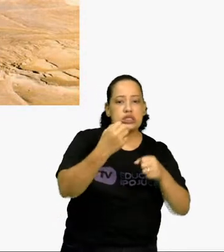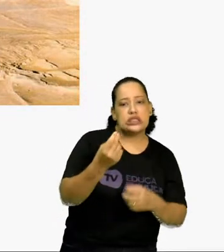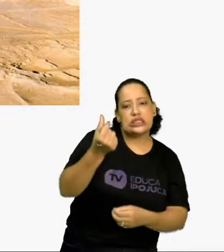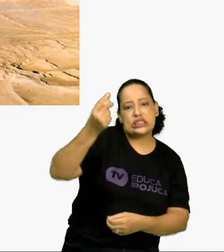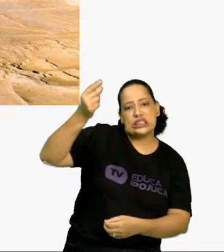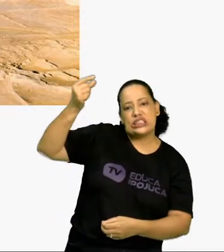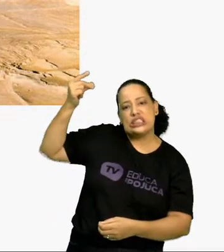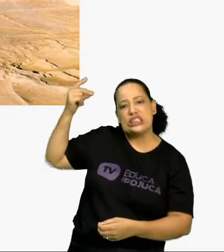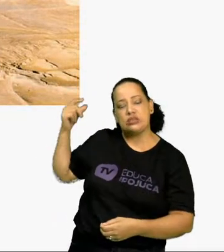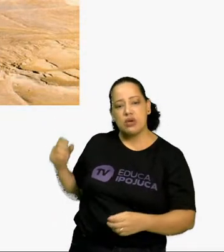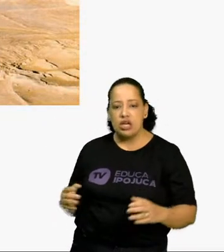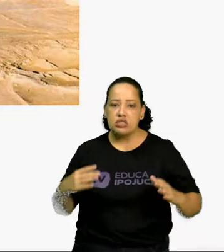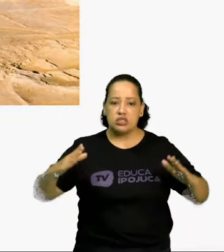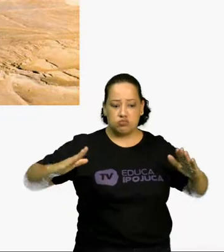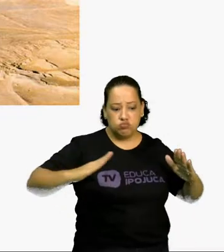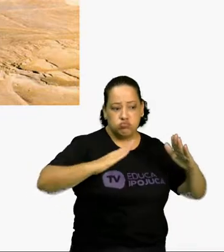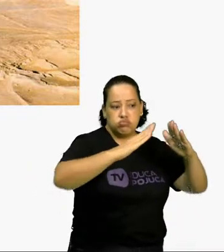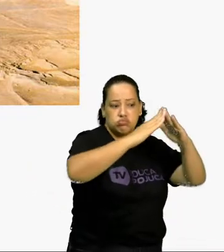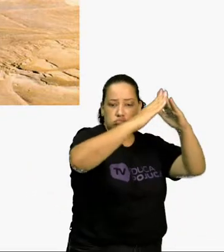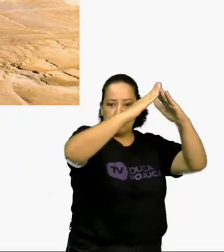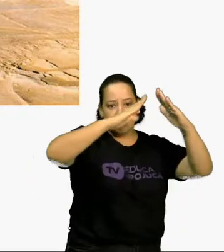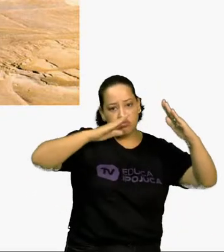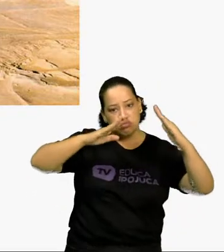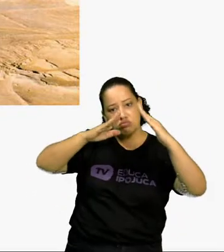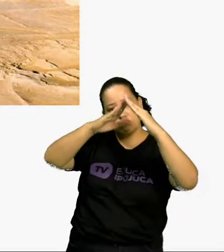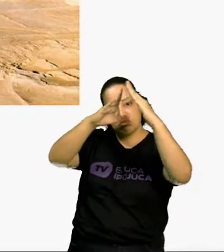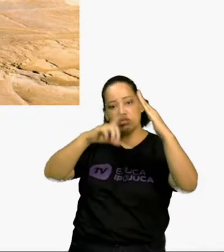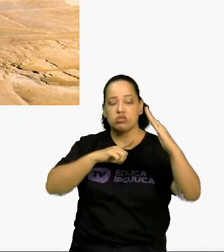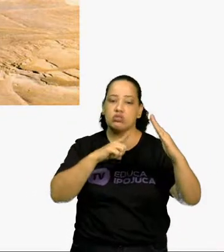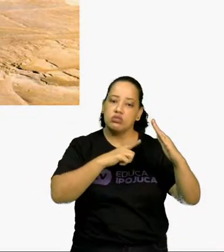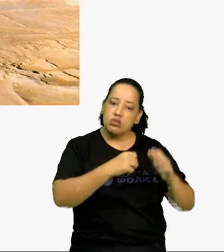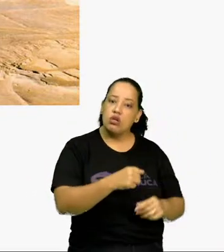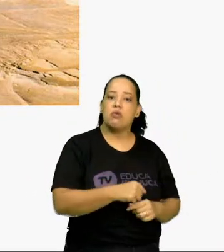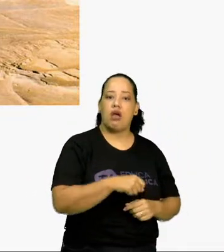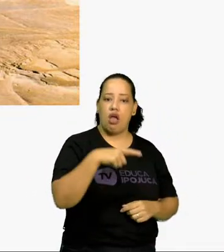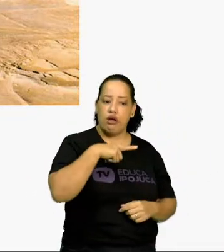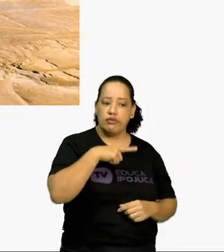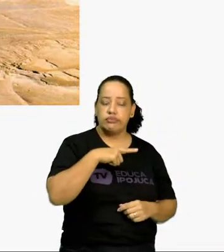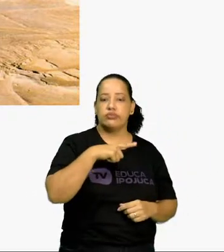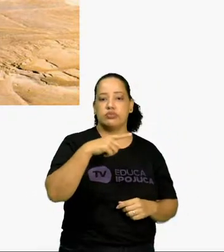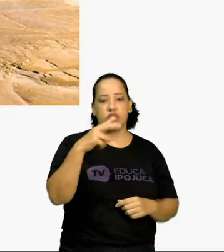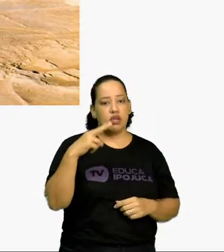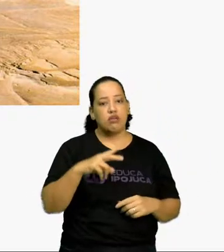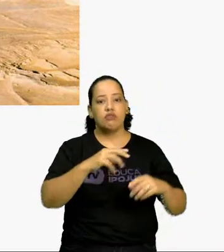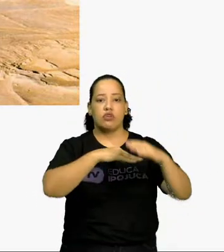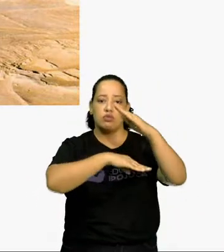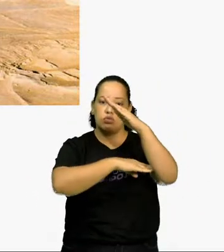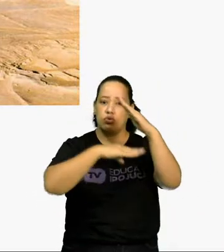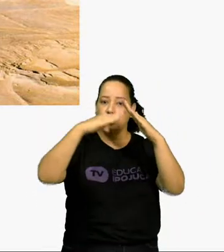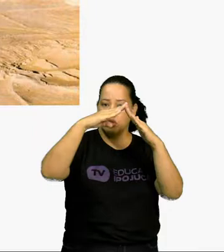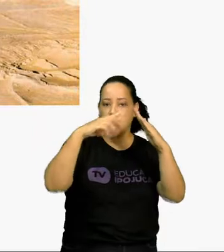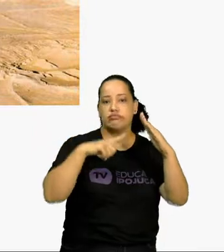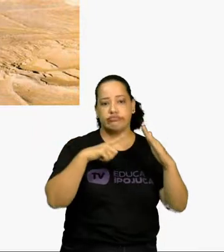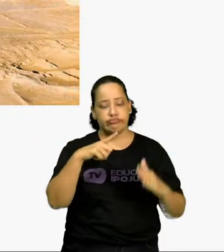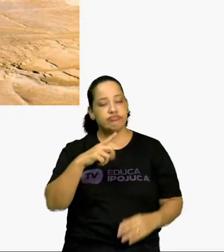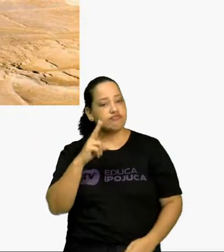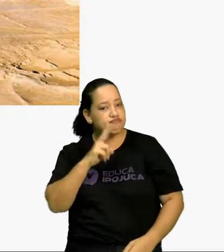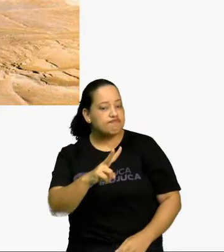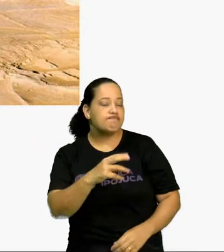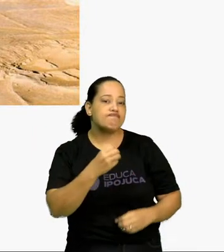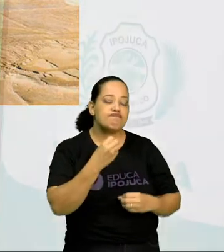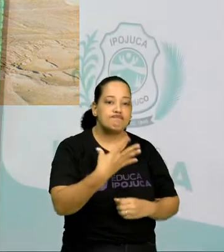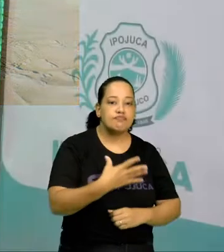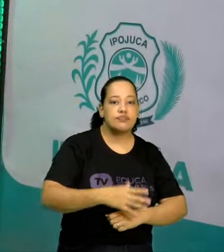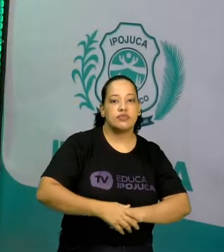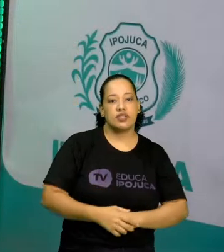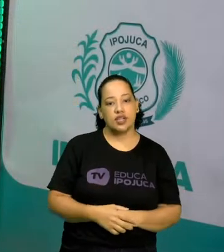a antiguidade, ou nas construções hoje, a figura do triângulo sempre é bem acionada. Por isso que vamos